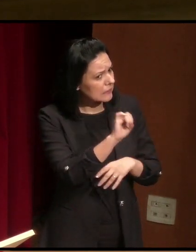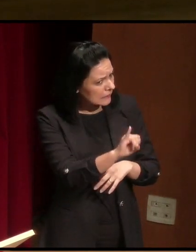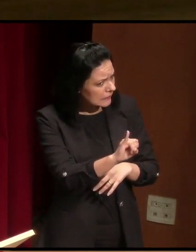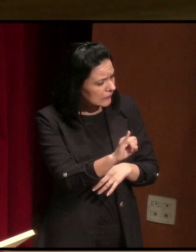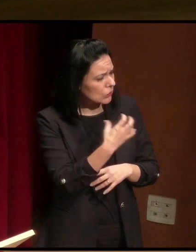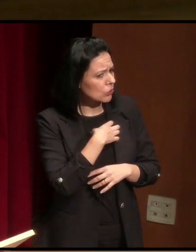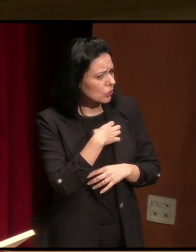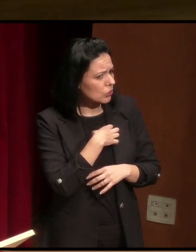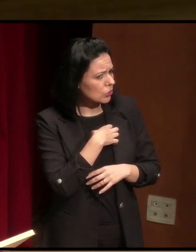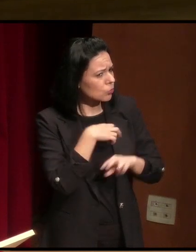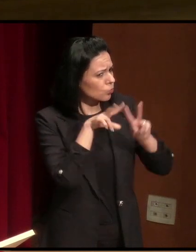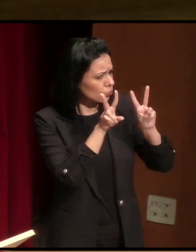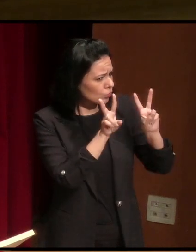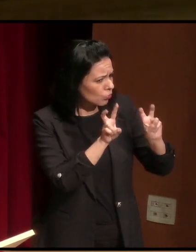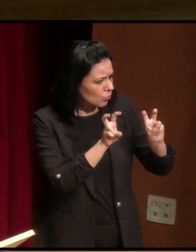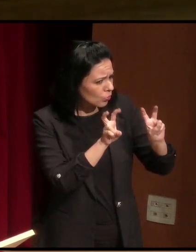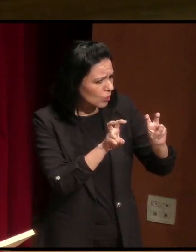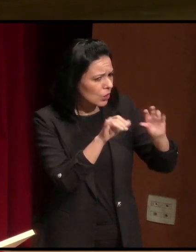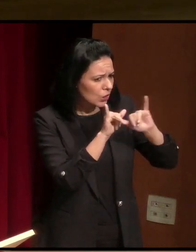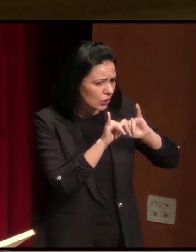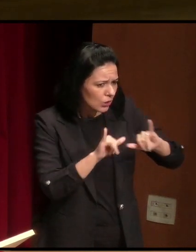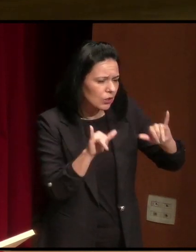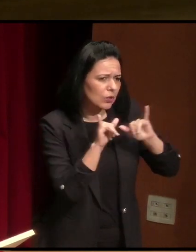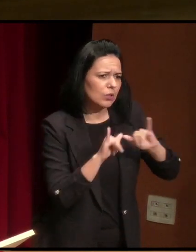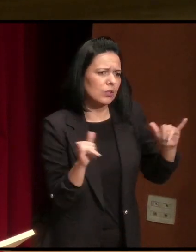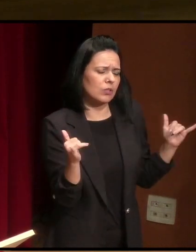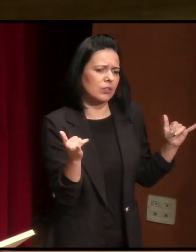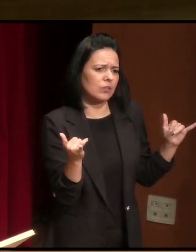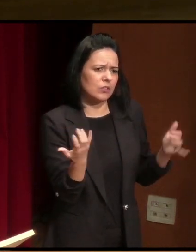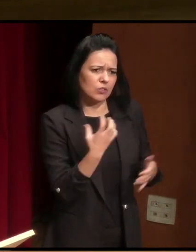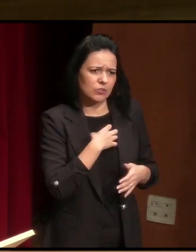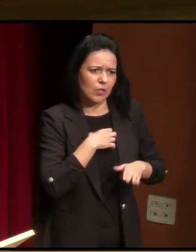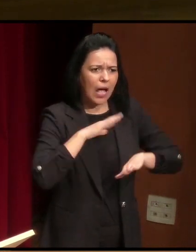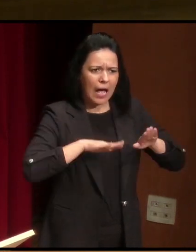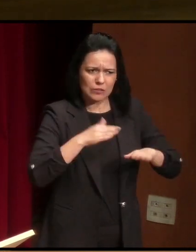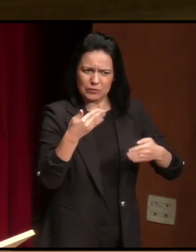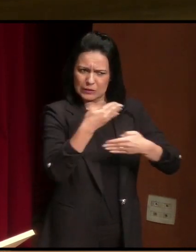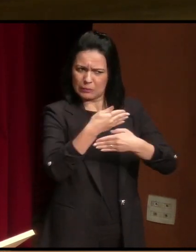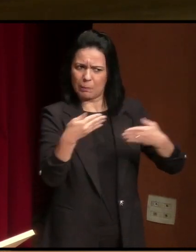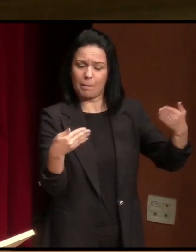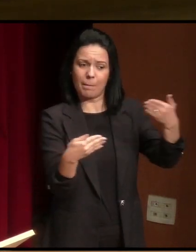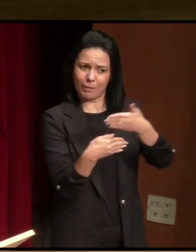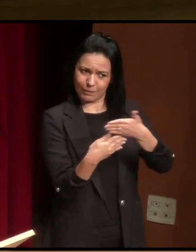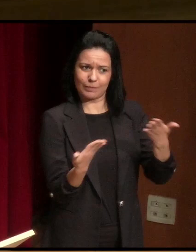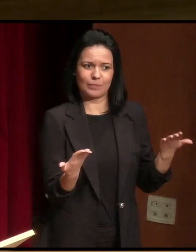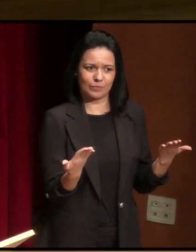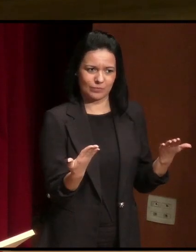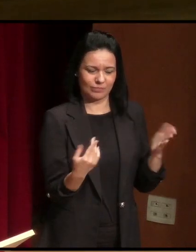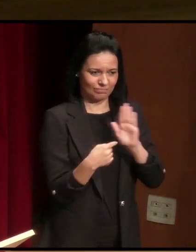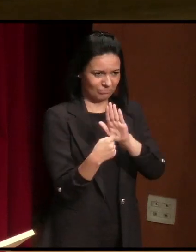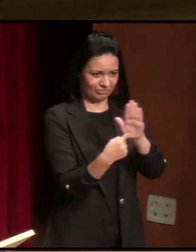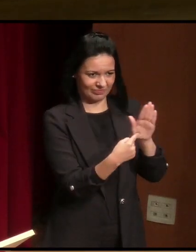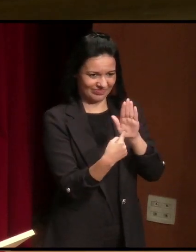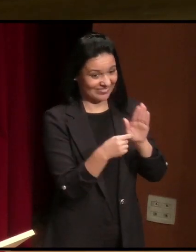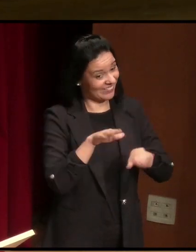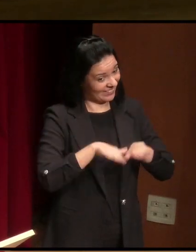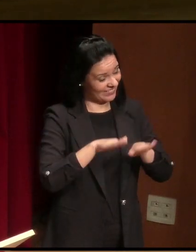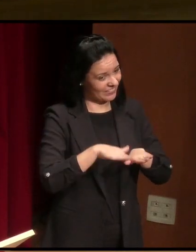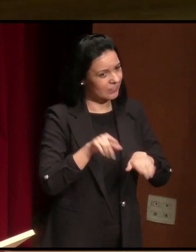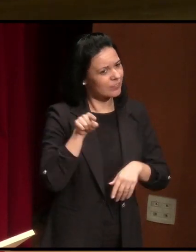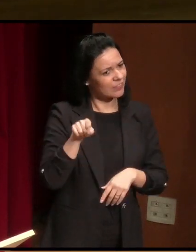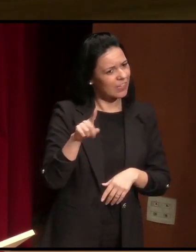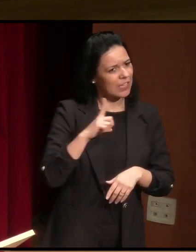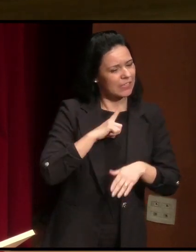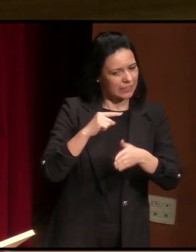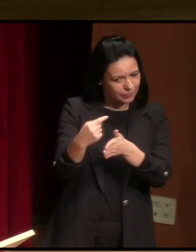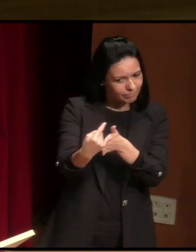alguma coisa, um bendito de um PowerPoint. Então eu vou te responder a pergunta para a professora Eni que você